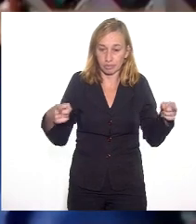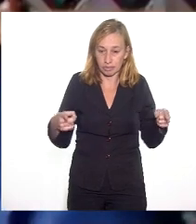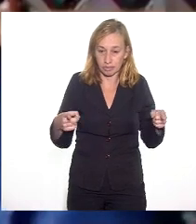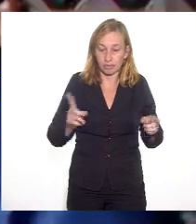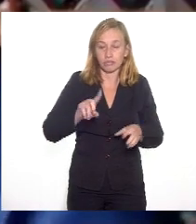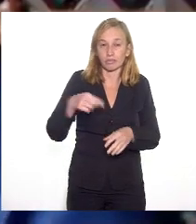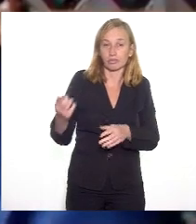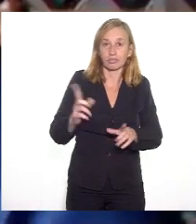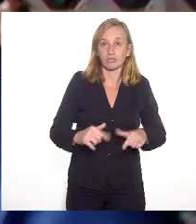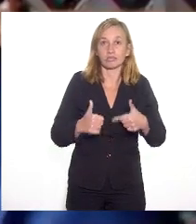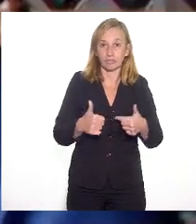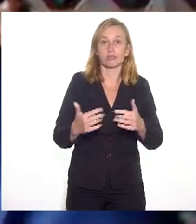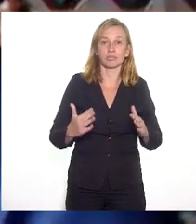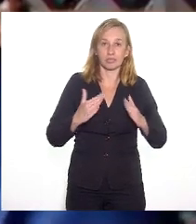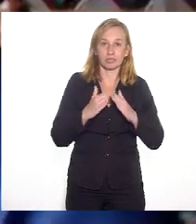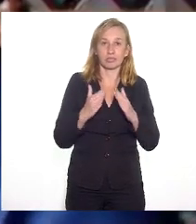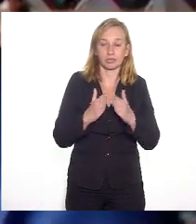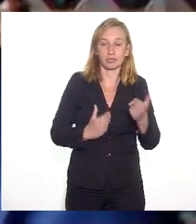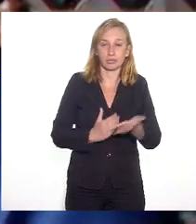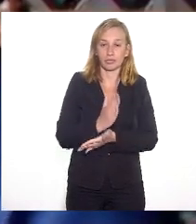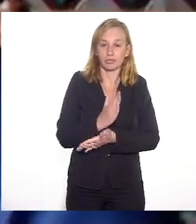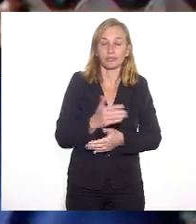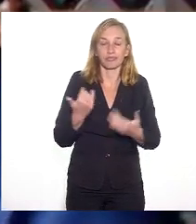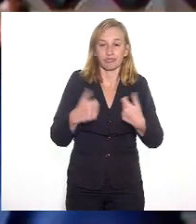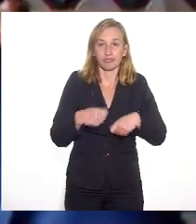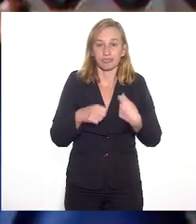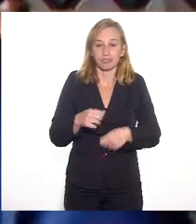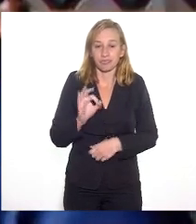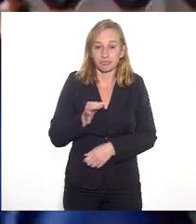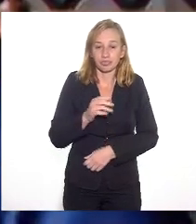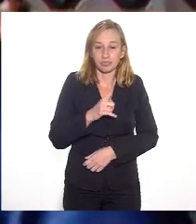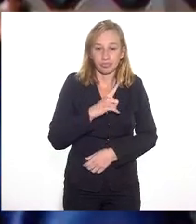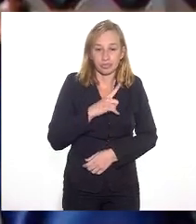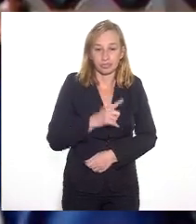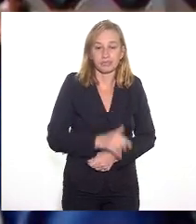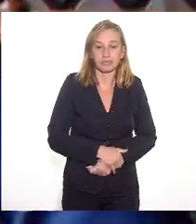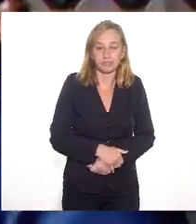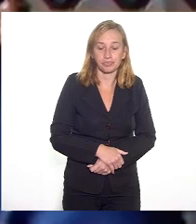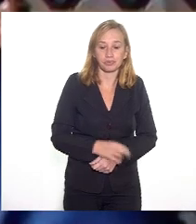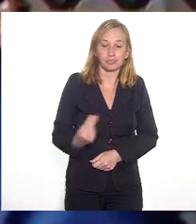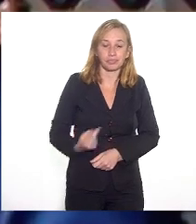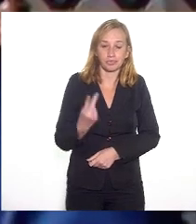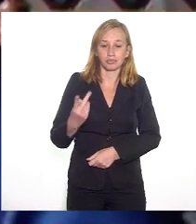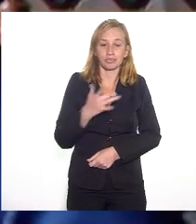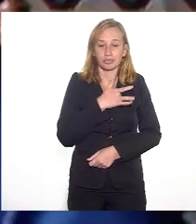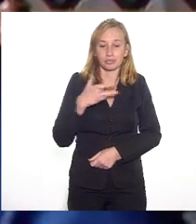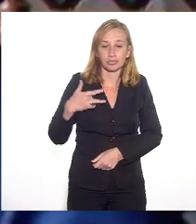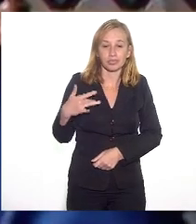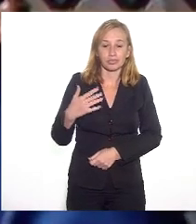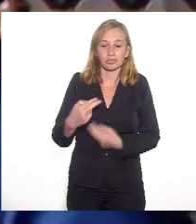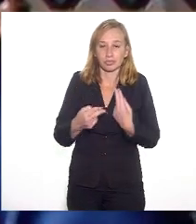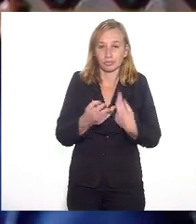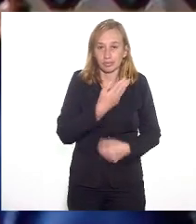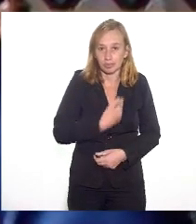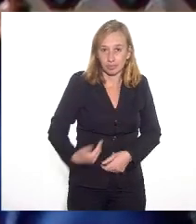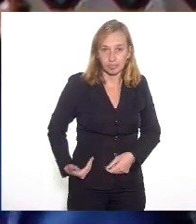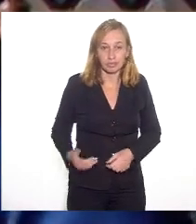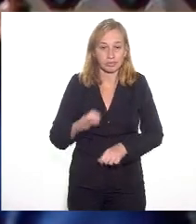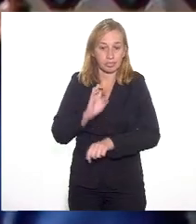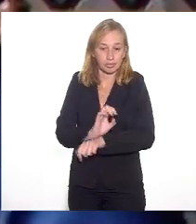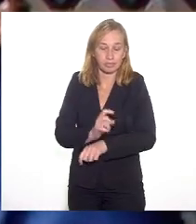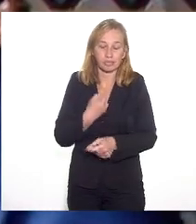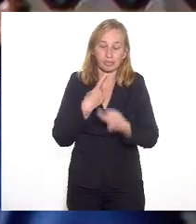que a Casa vem deliberando e vem aprovando. A gente precisa garantir uma prioridade na saúde pública do Estado. A gente